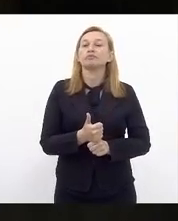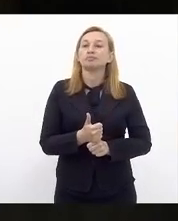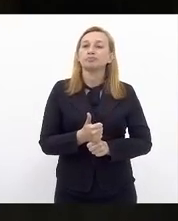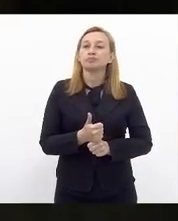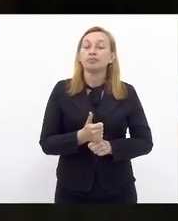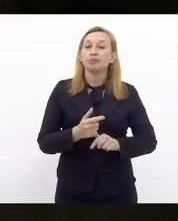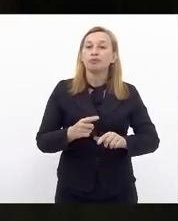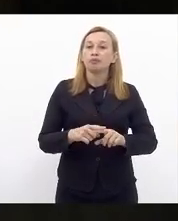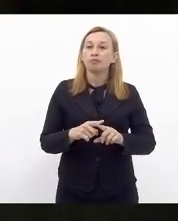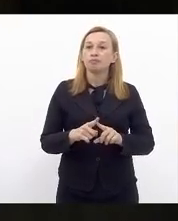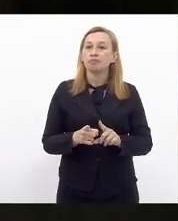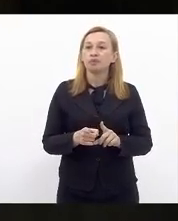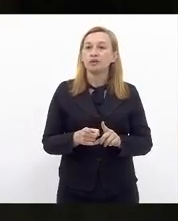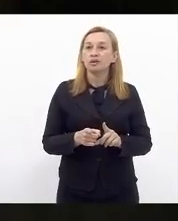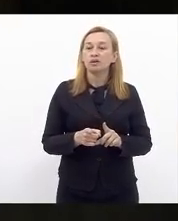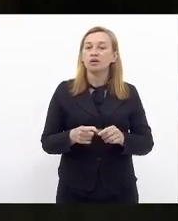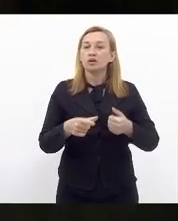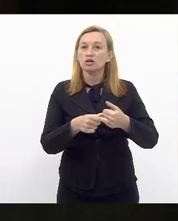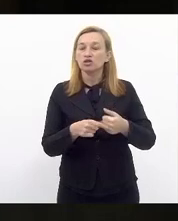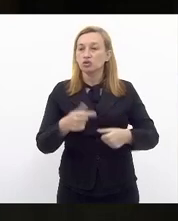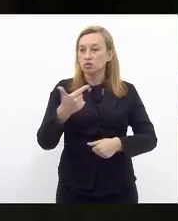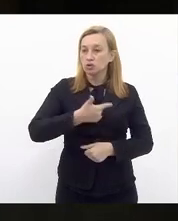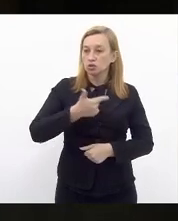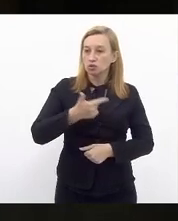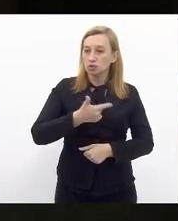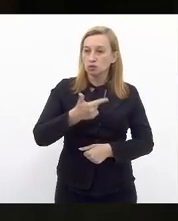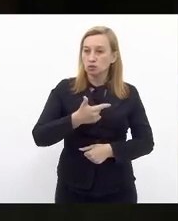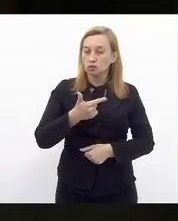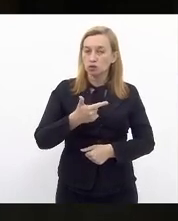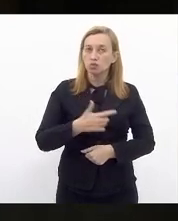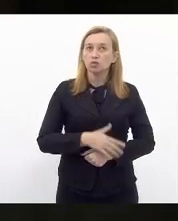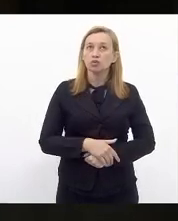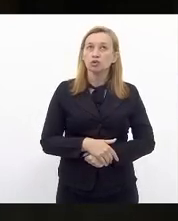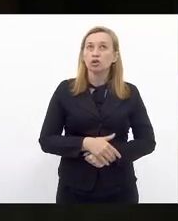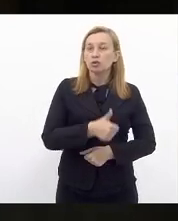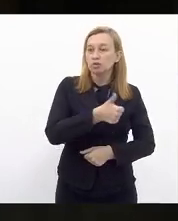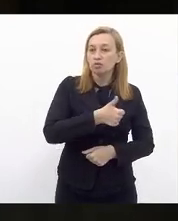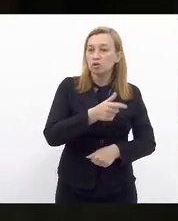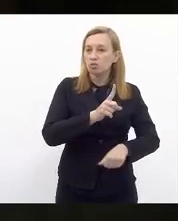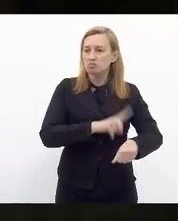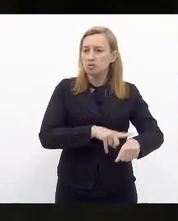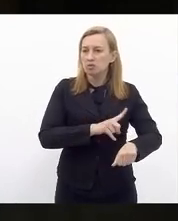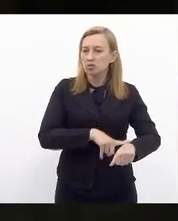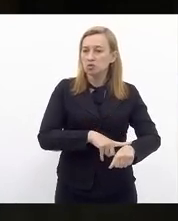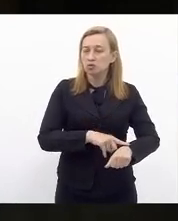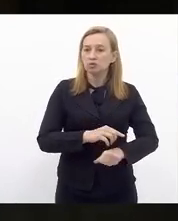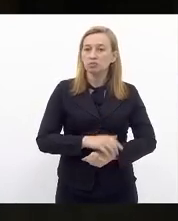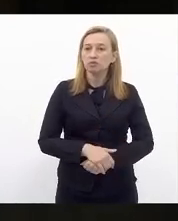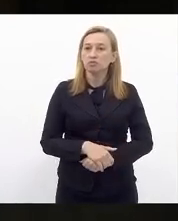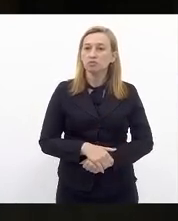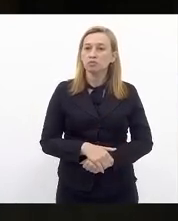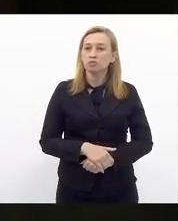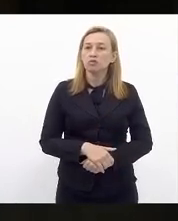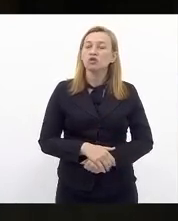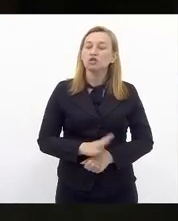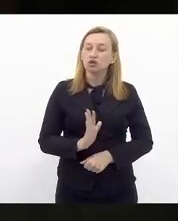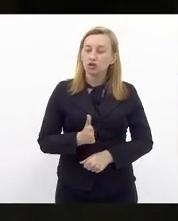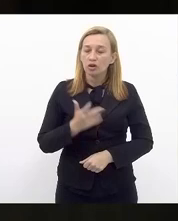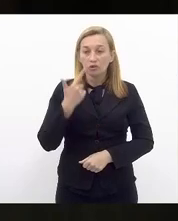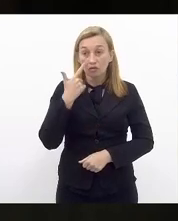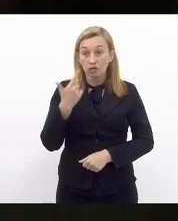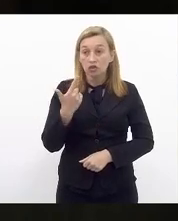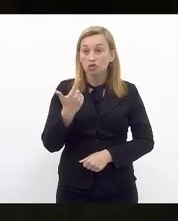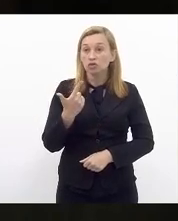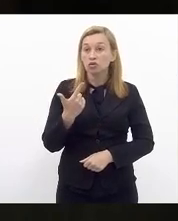as exceções previstas no artigo 2º Desde o Primeiro Momento Elas já foram